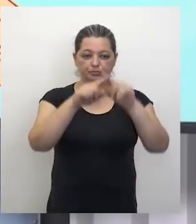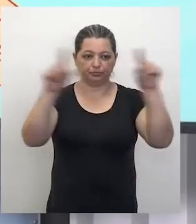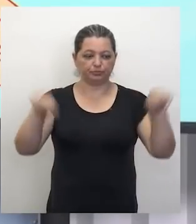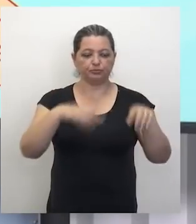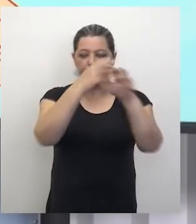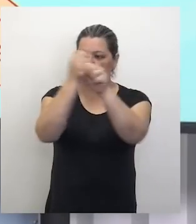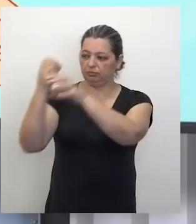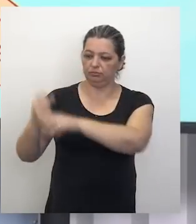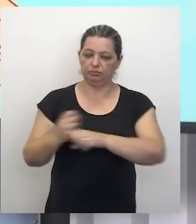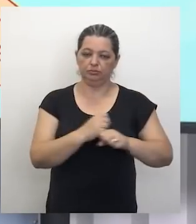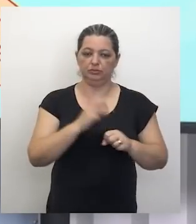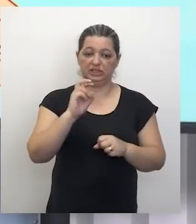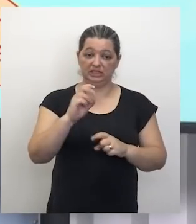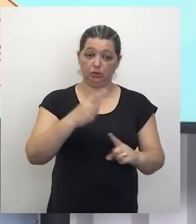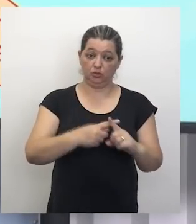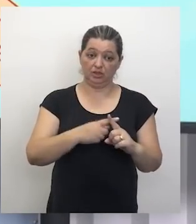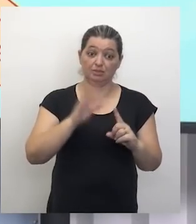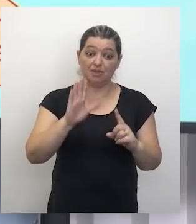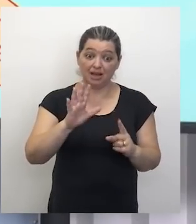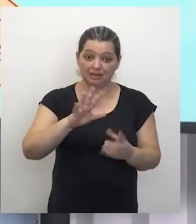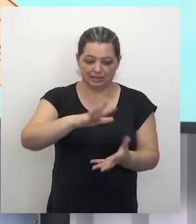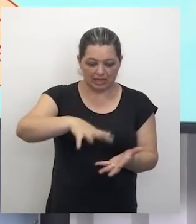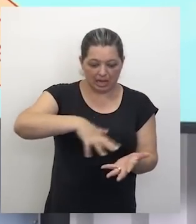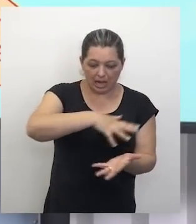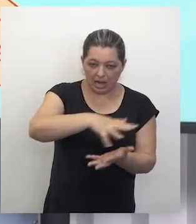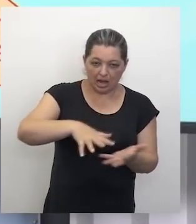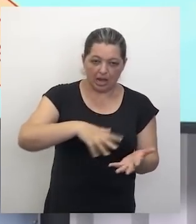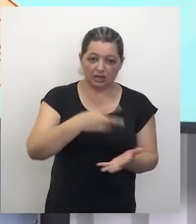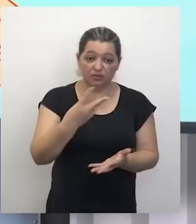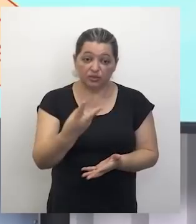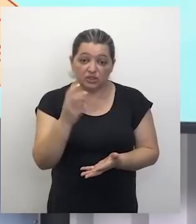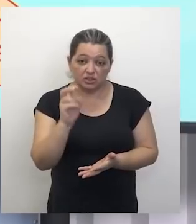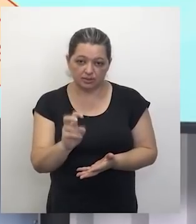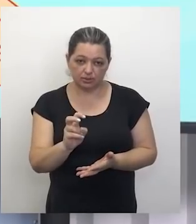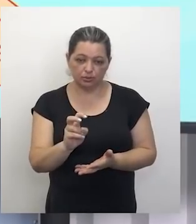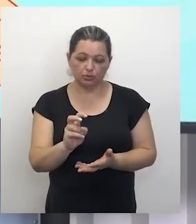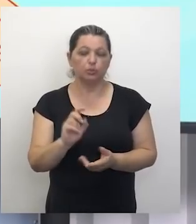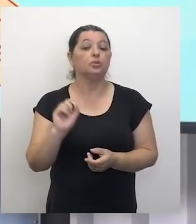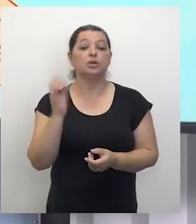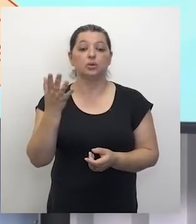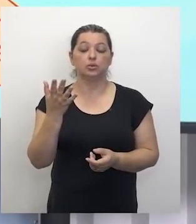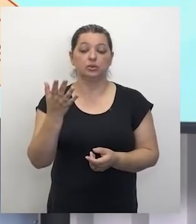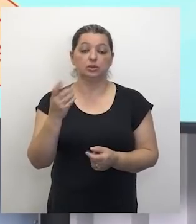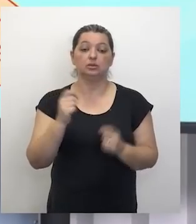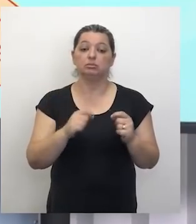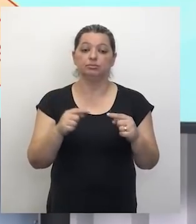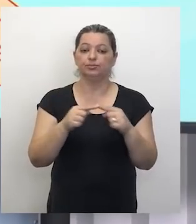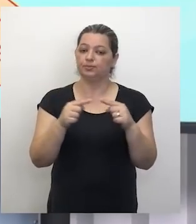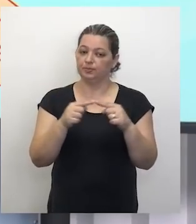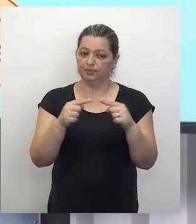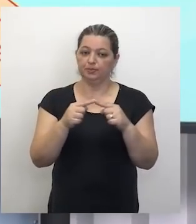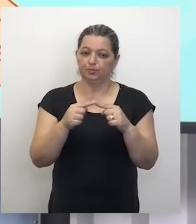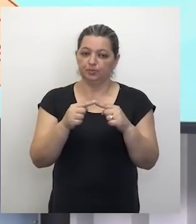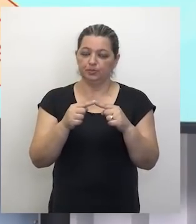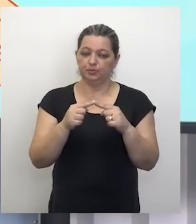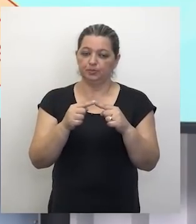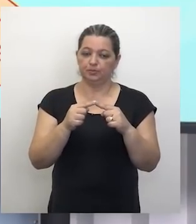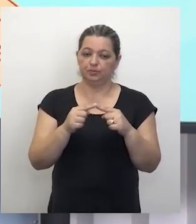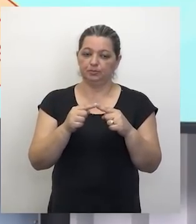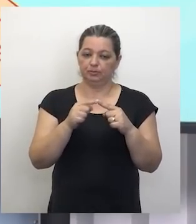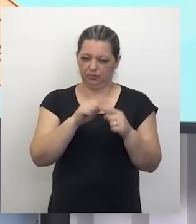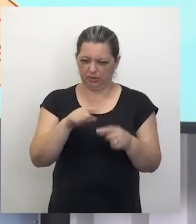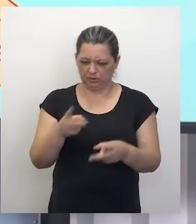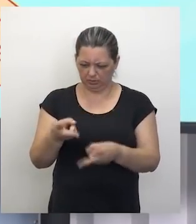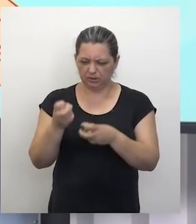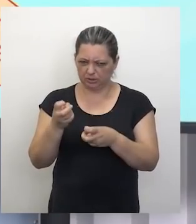vezes, só que a área foi para 25. Então, o que que acontece? Tem uma relação aí. Eu espero que vocês tenham